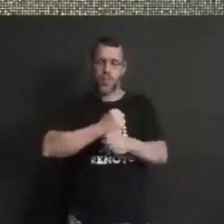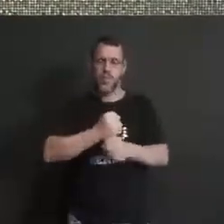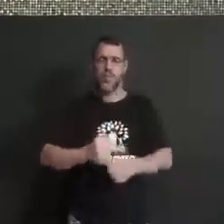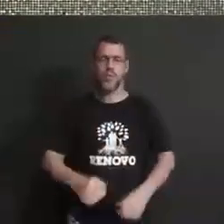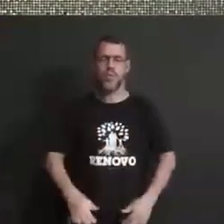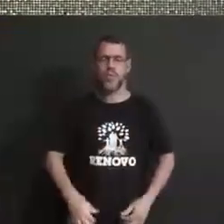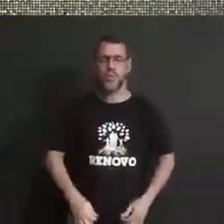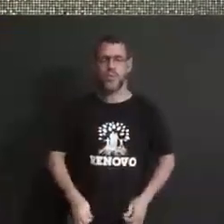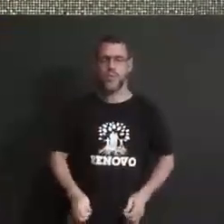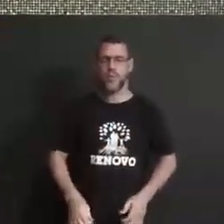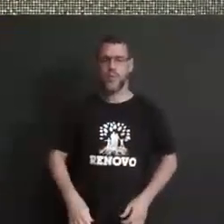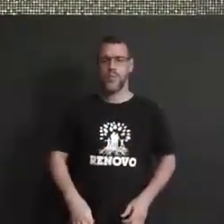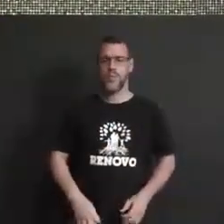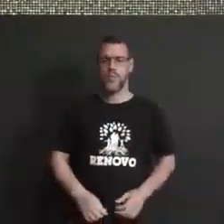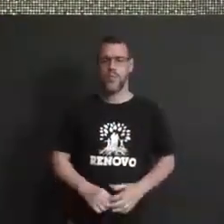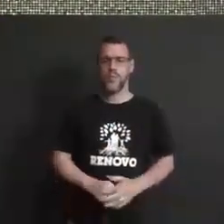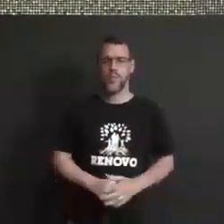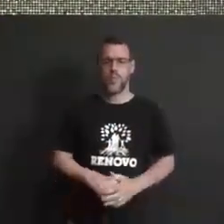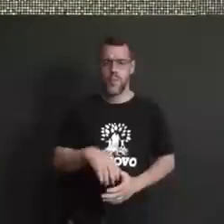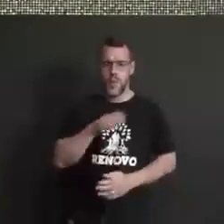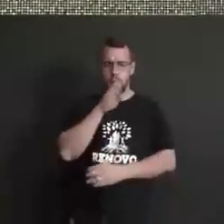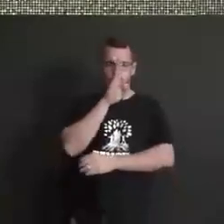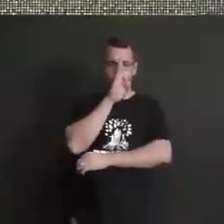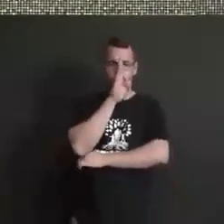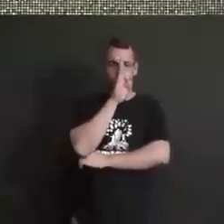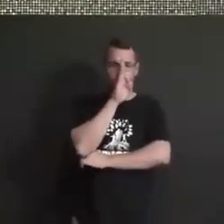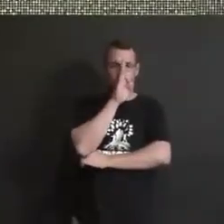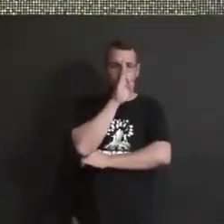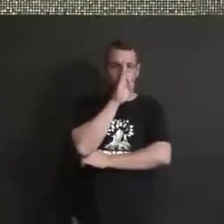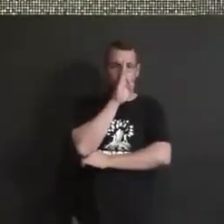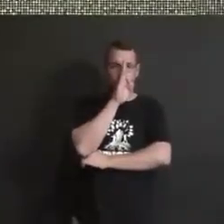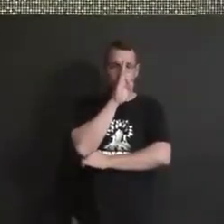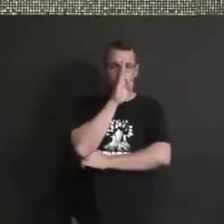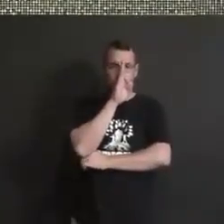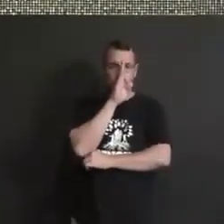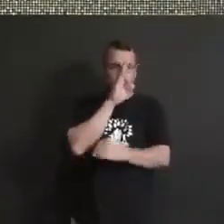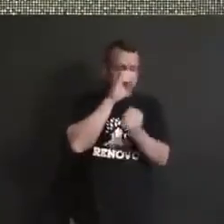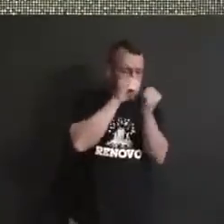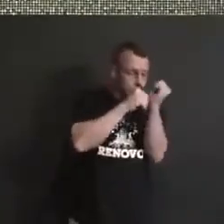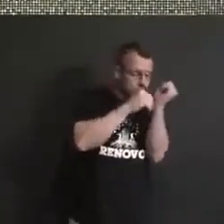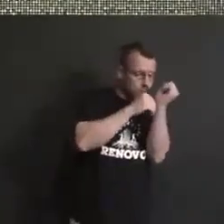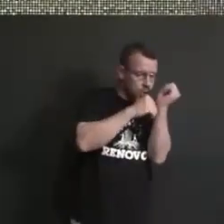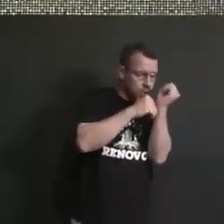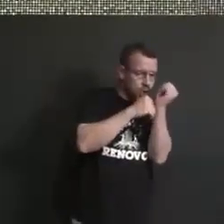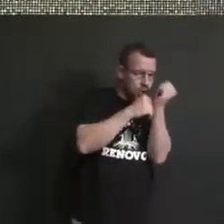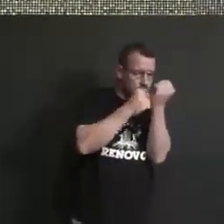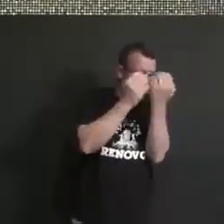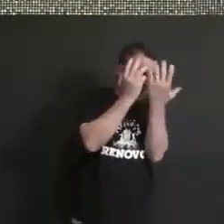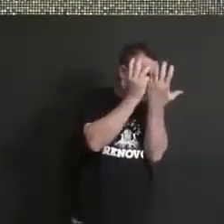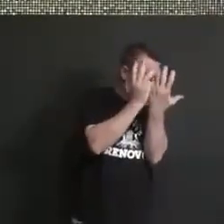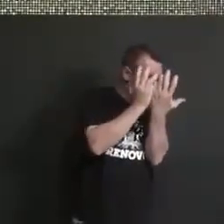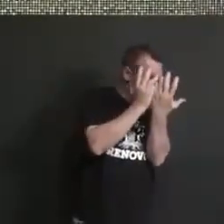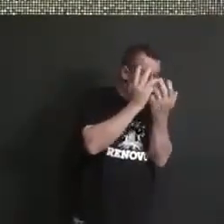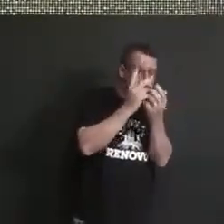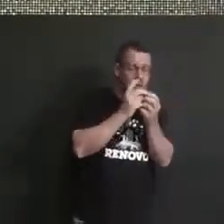Fica 40 anos quieto, escondido no seu canto.